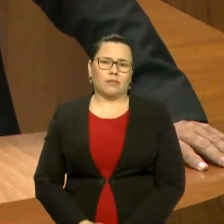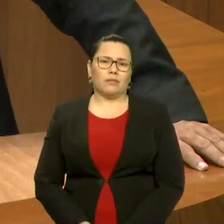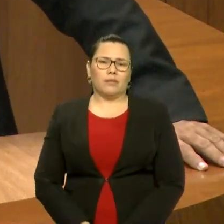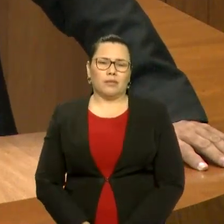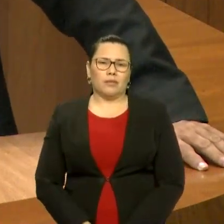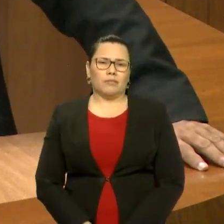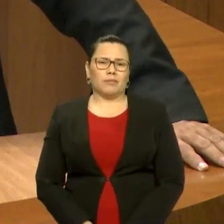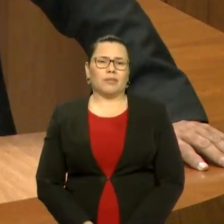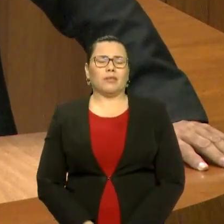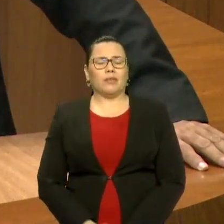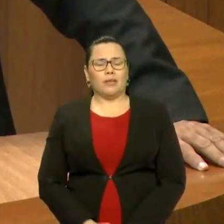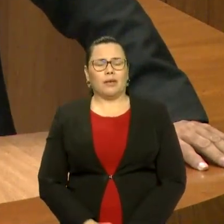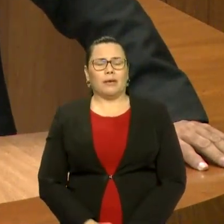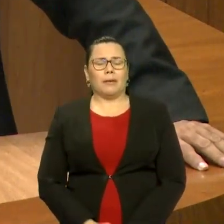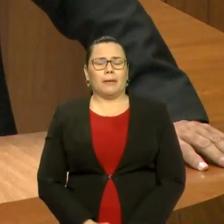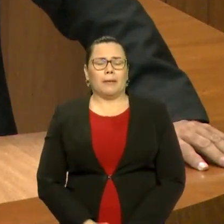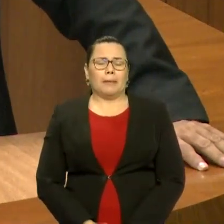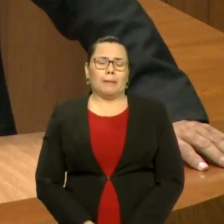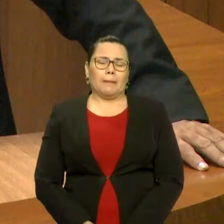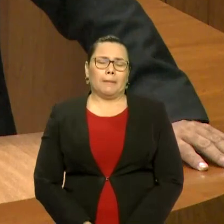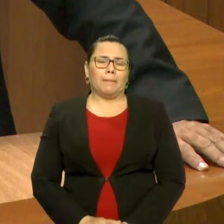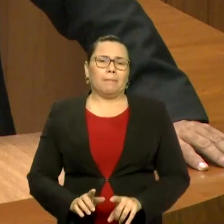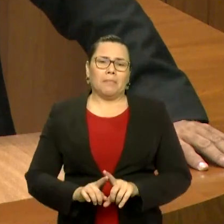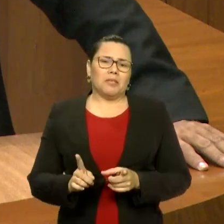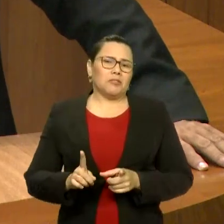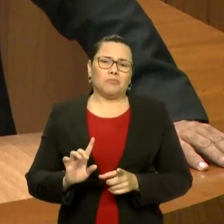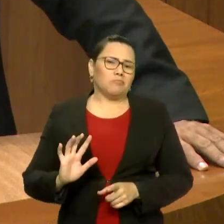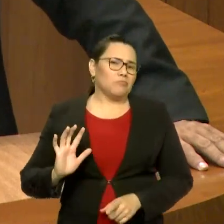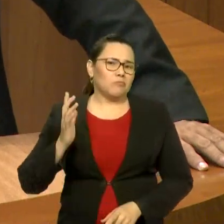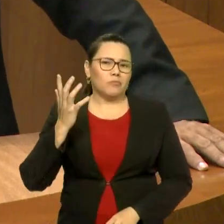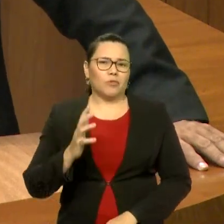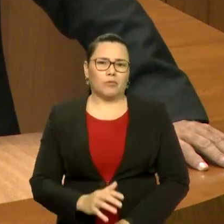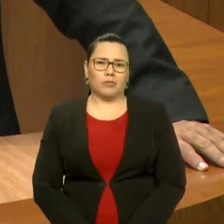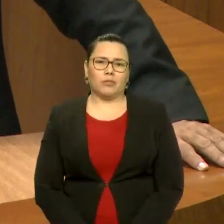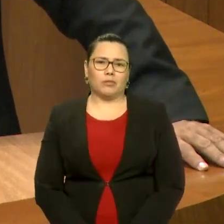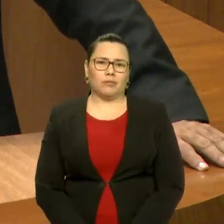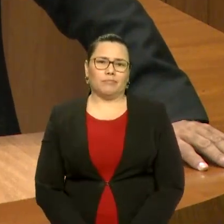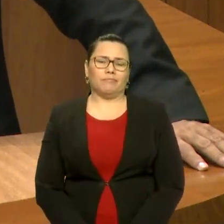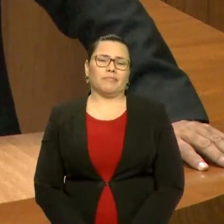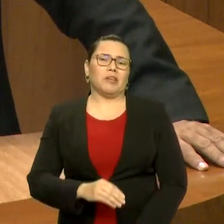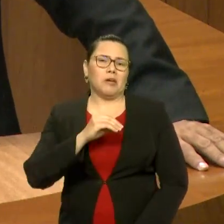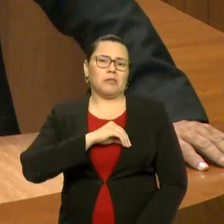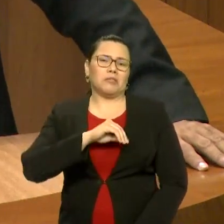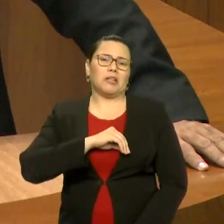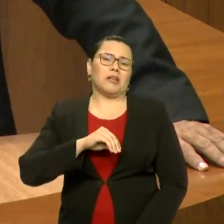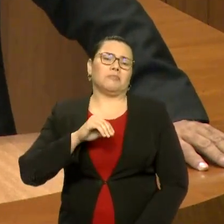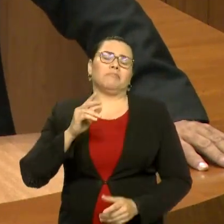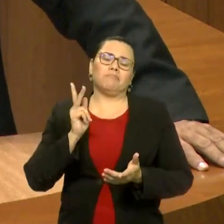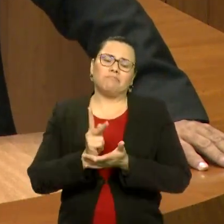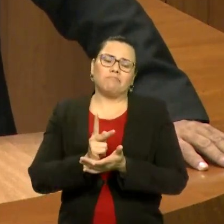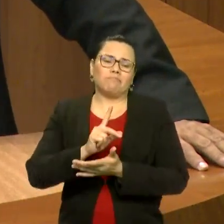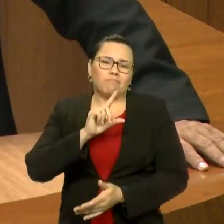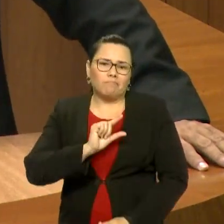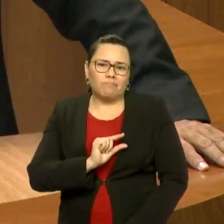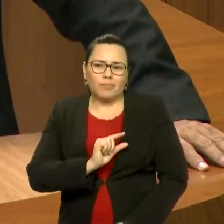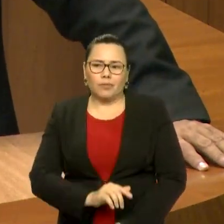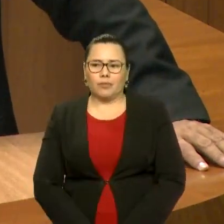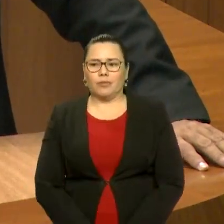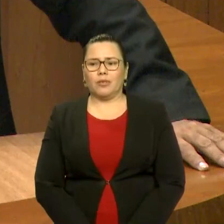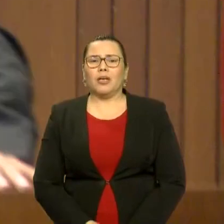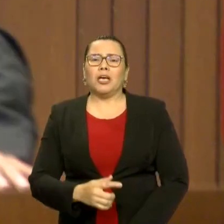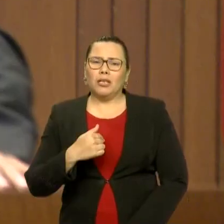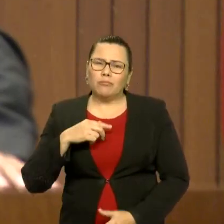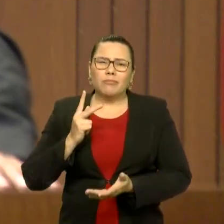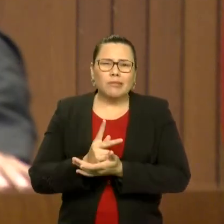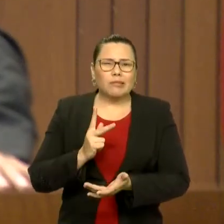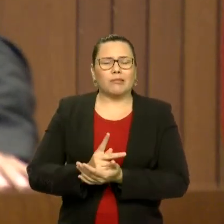E algumas vezes, quando eu venho à tribuna, que são pautas nossas, não que são exclusivas, se tornaram exclusivas